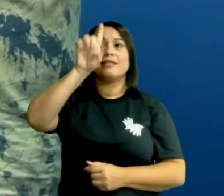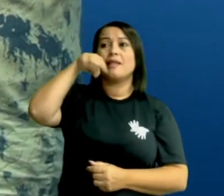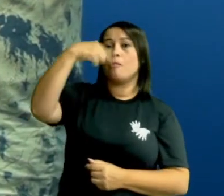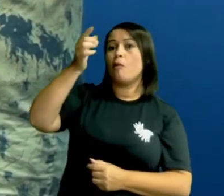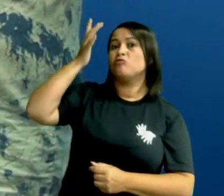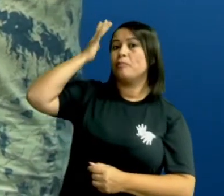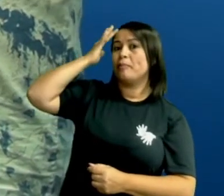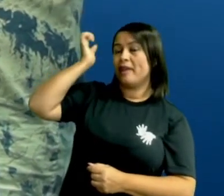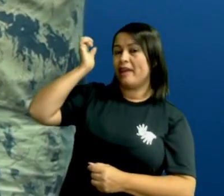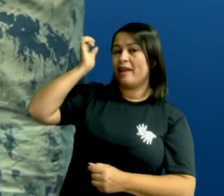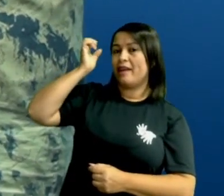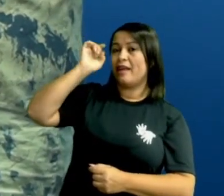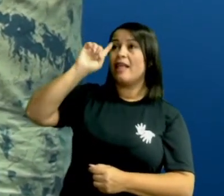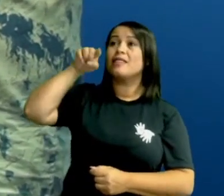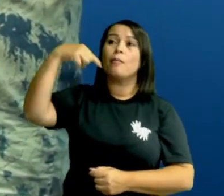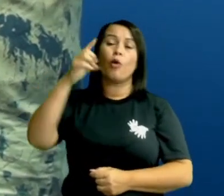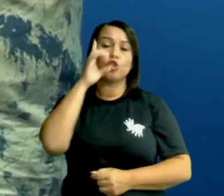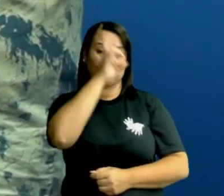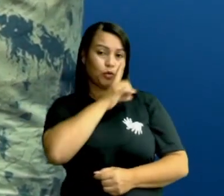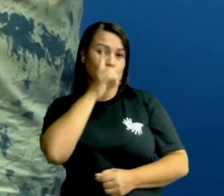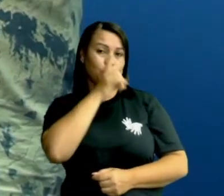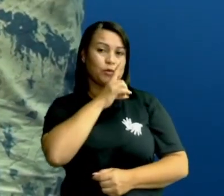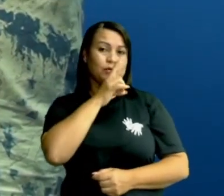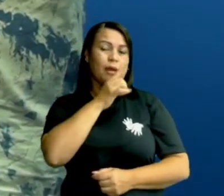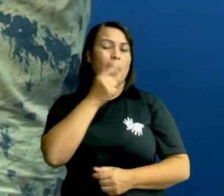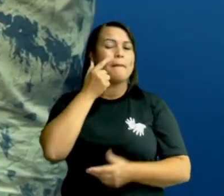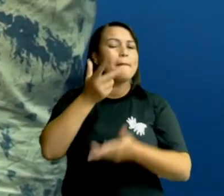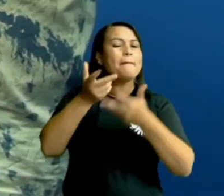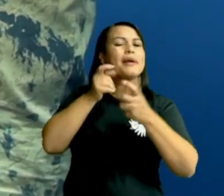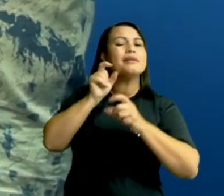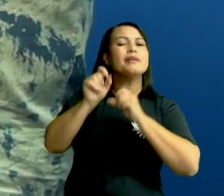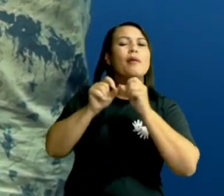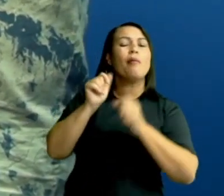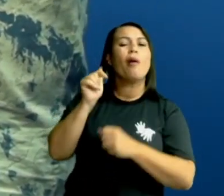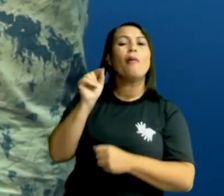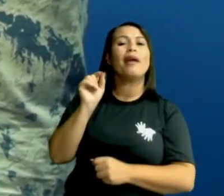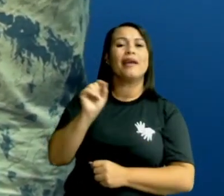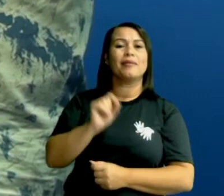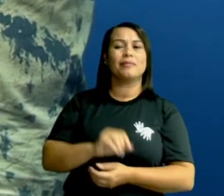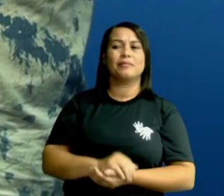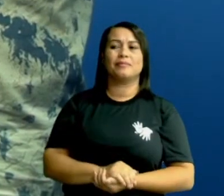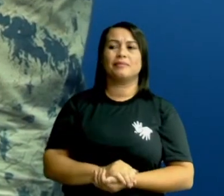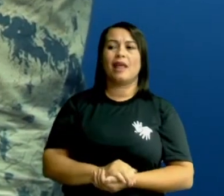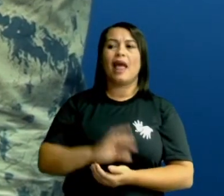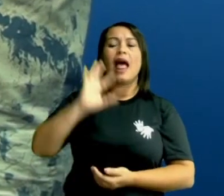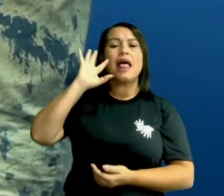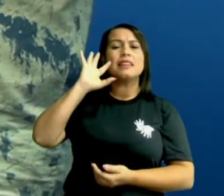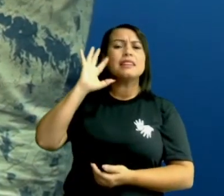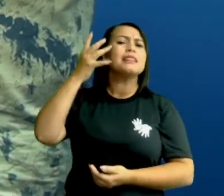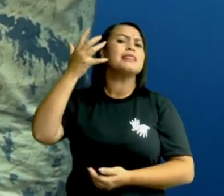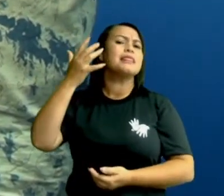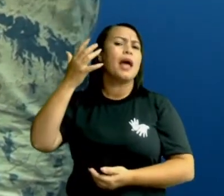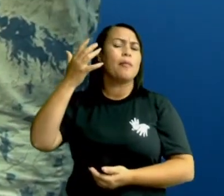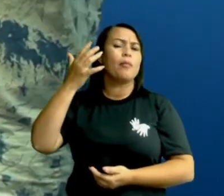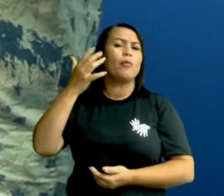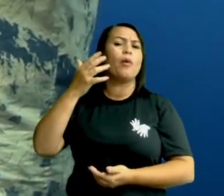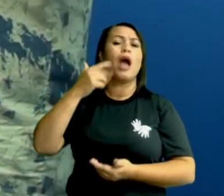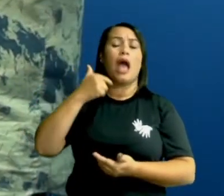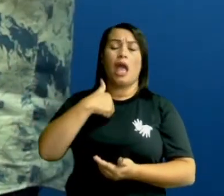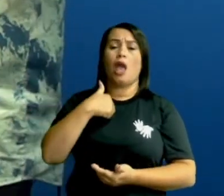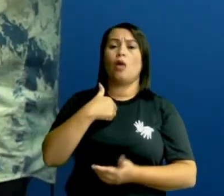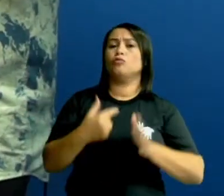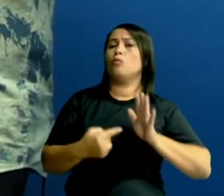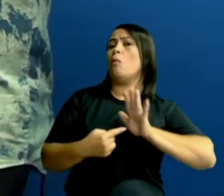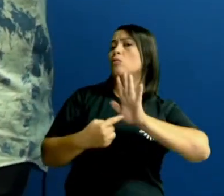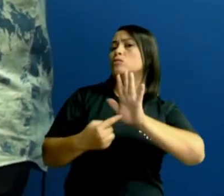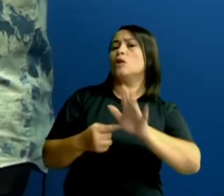amanhã, depois do domingo, percebam que são temporalidades, ou seja, eu estou me referindo